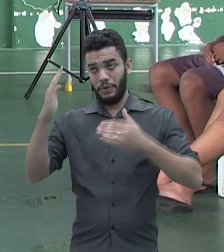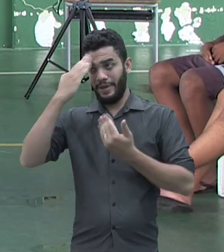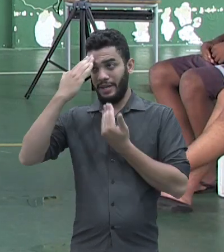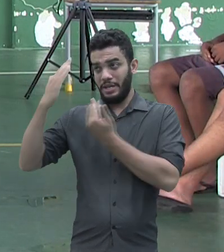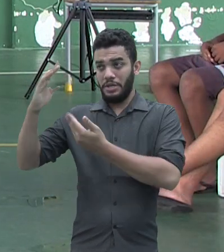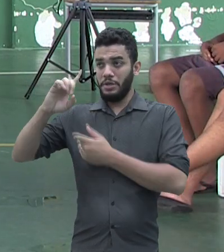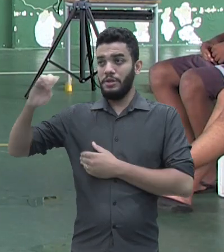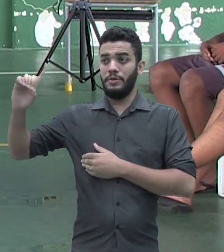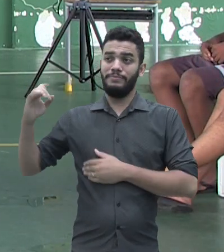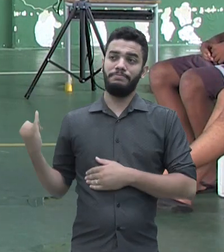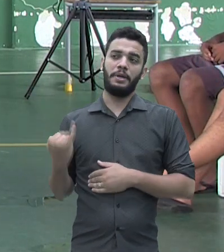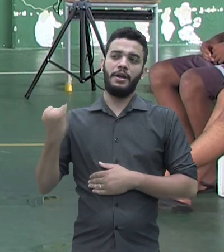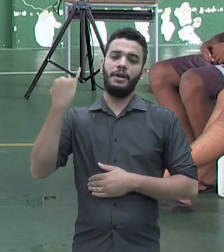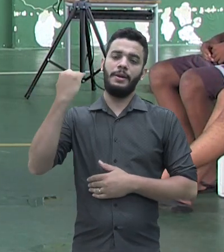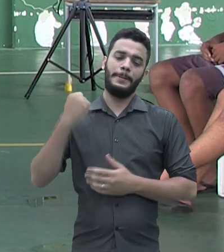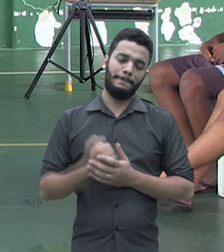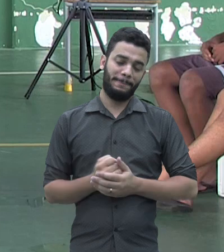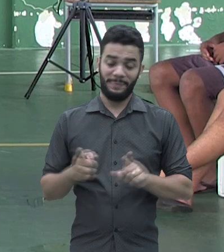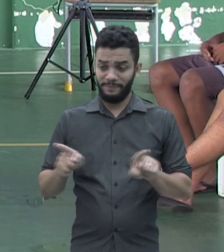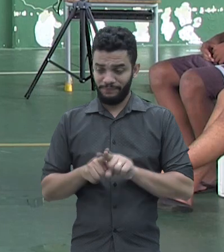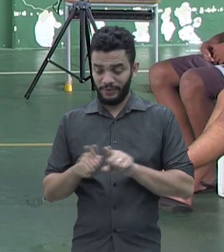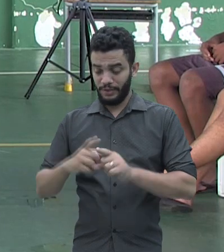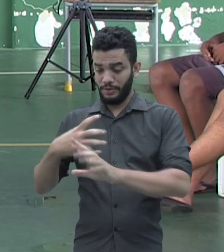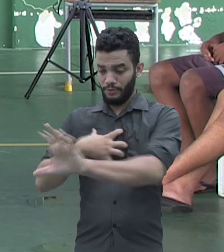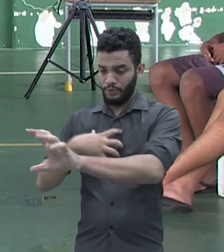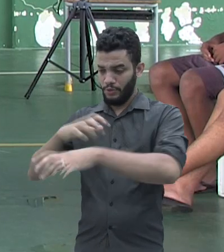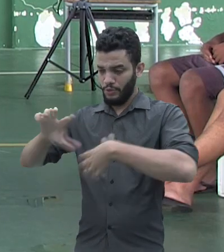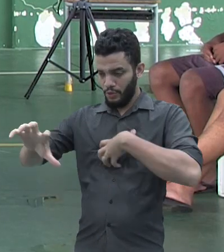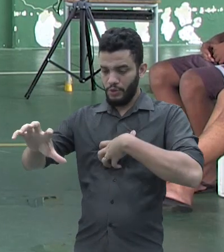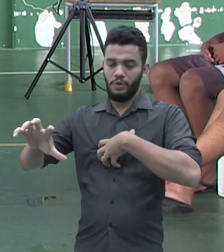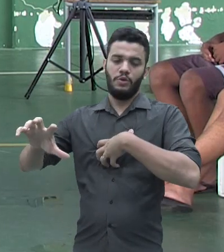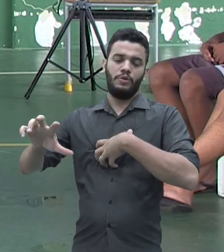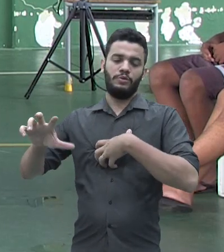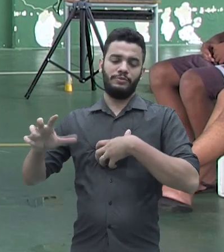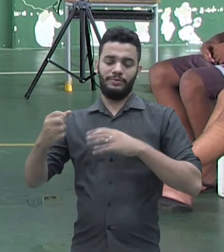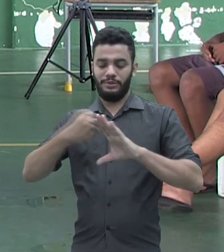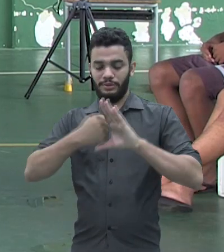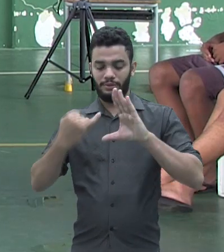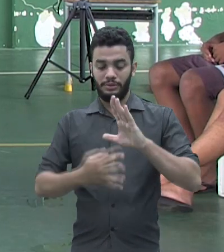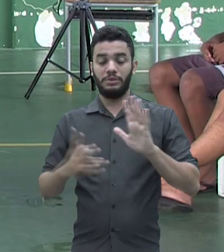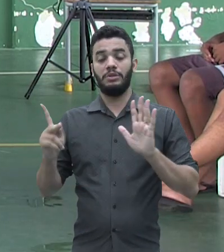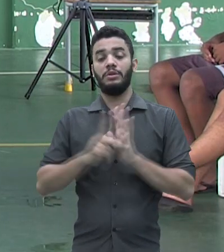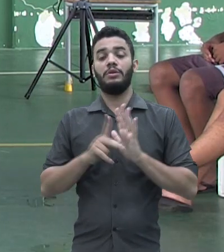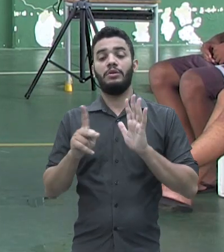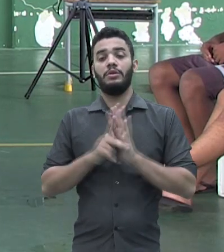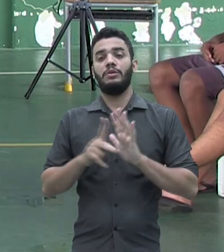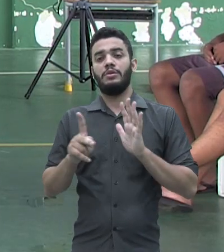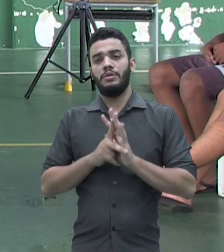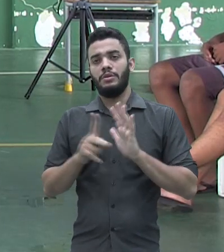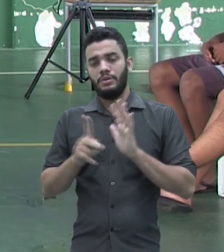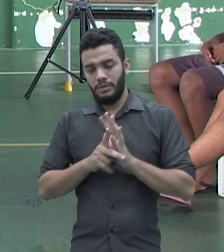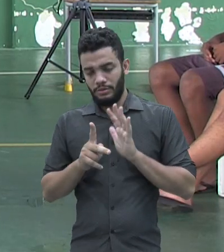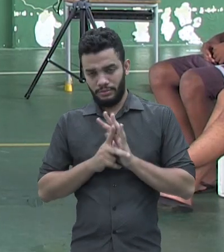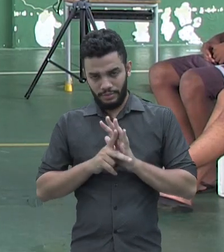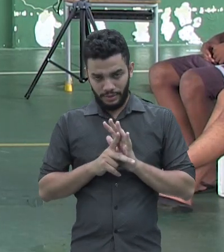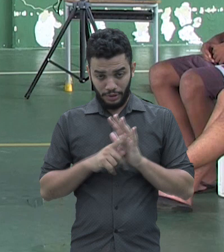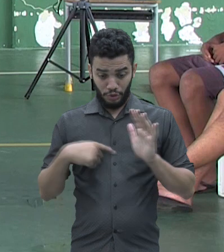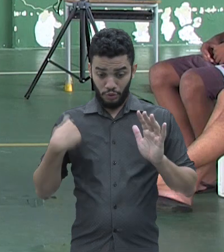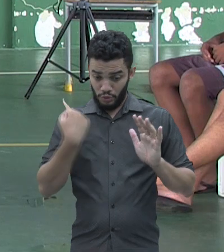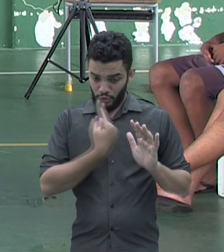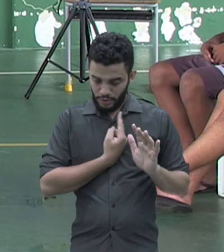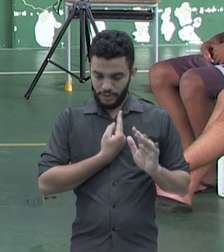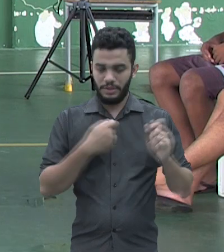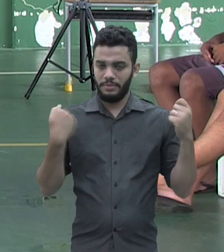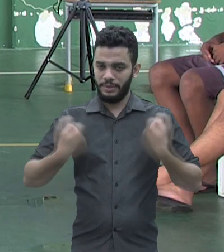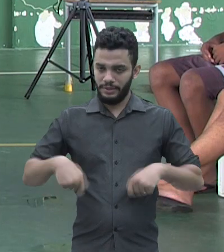A compaixão, a empatia, né? São características que a gente precisa sempre estar fazendo os